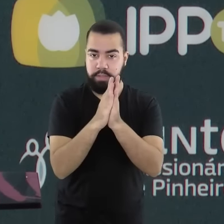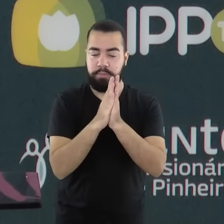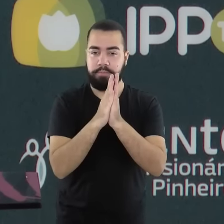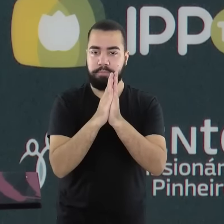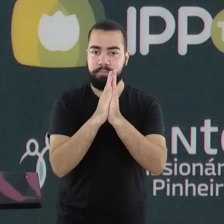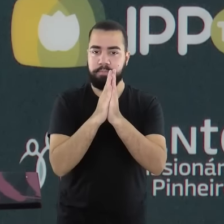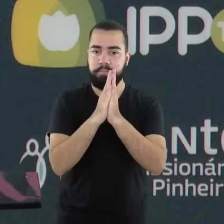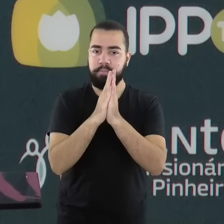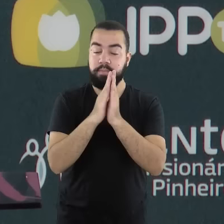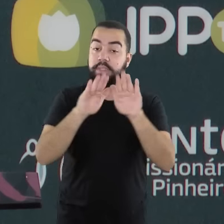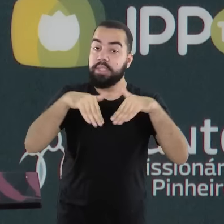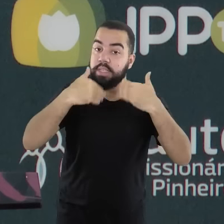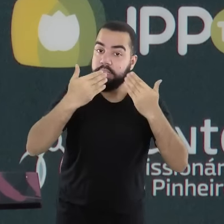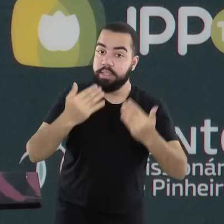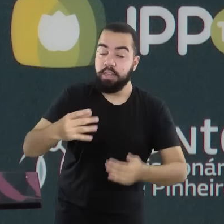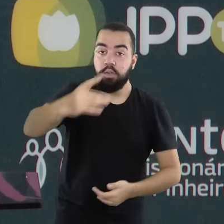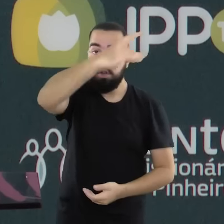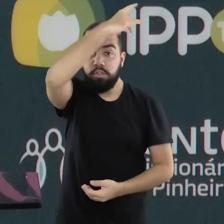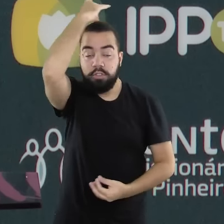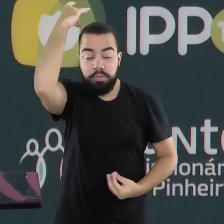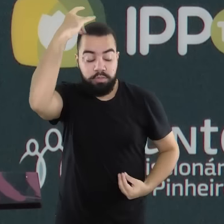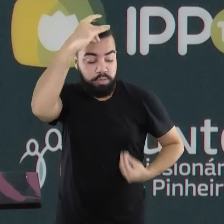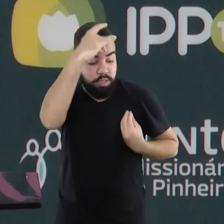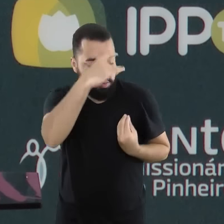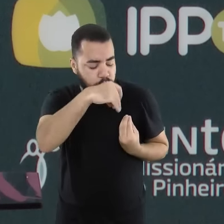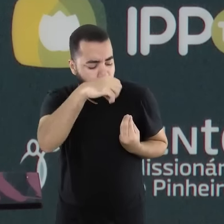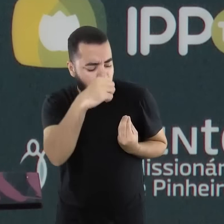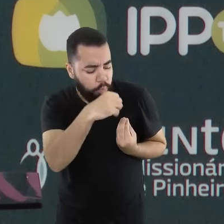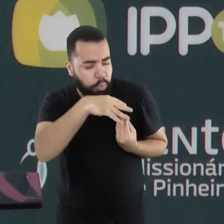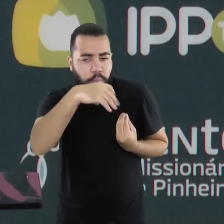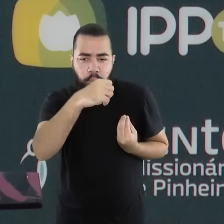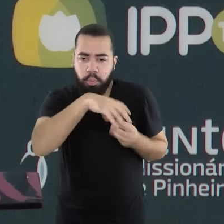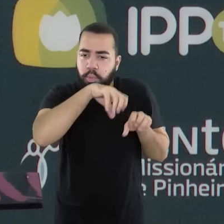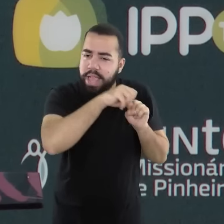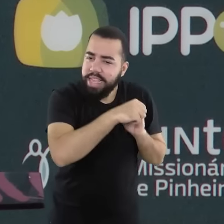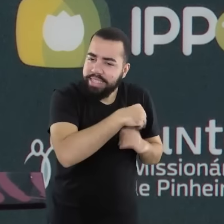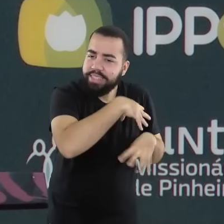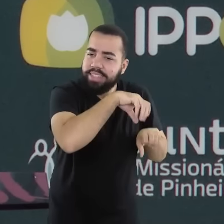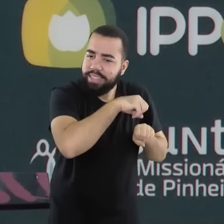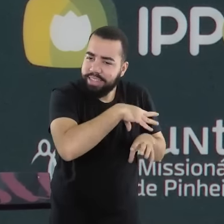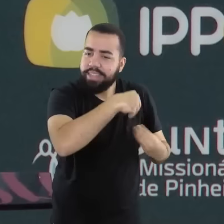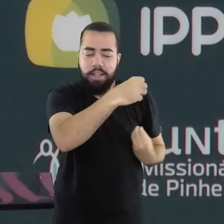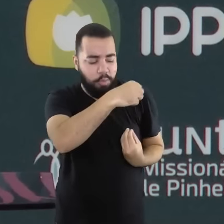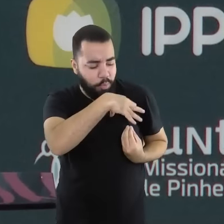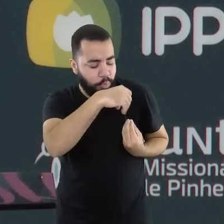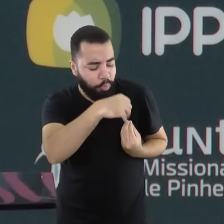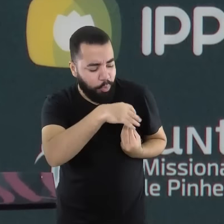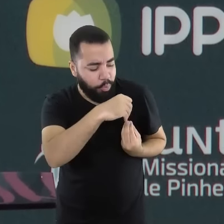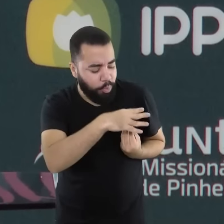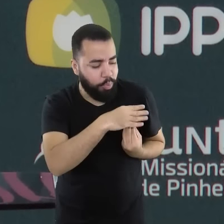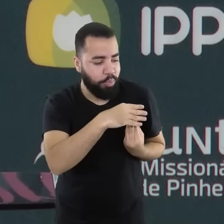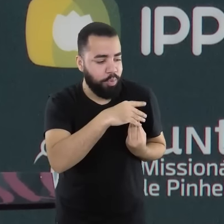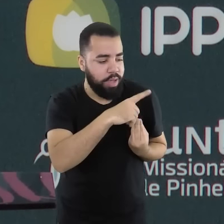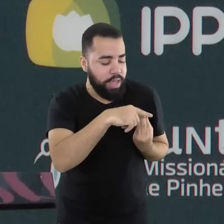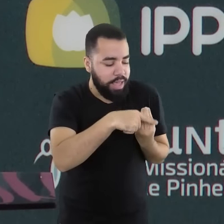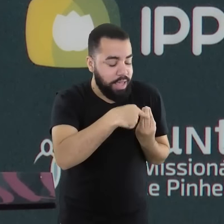Ele me convence a entregar a minha vida, a minha